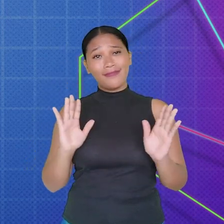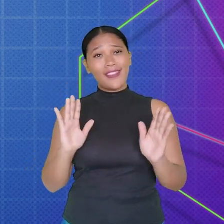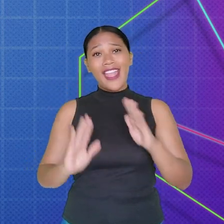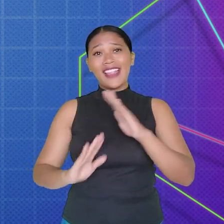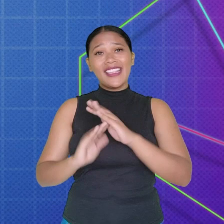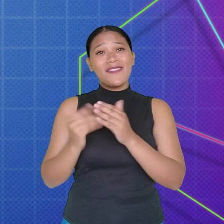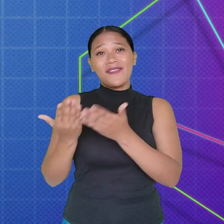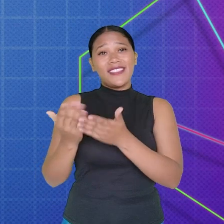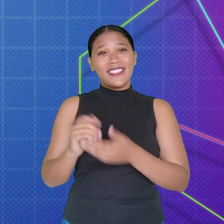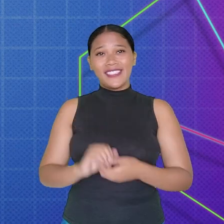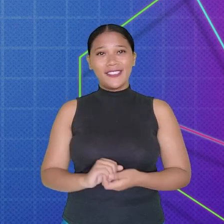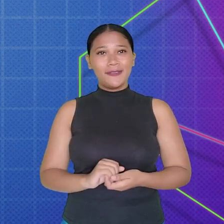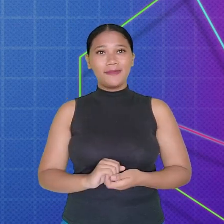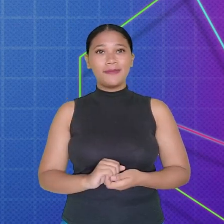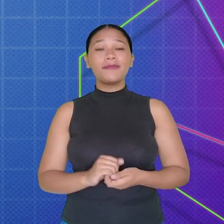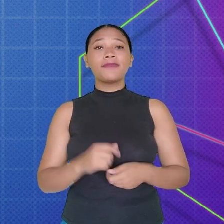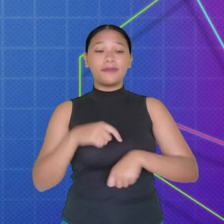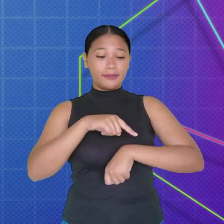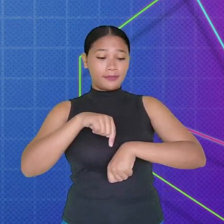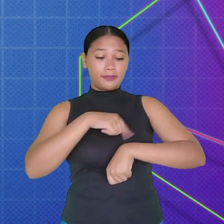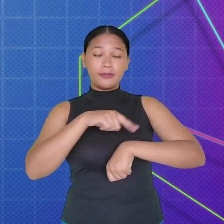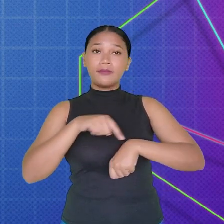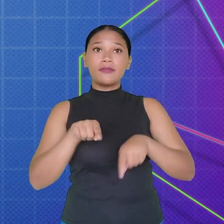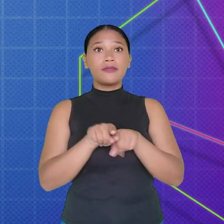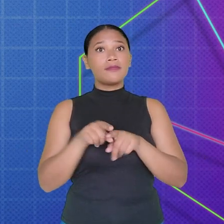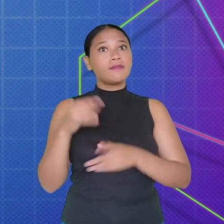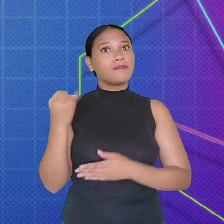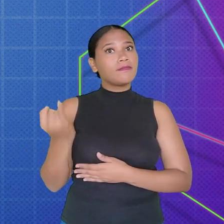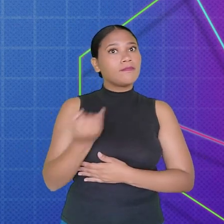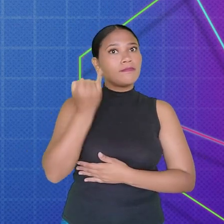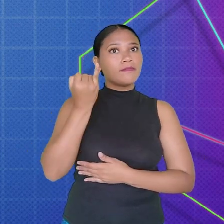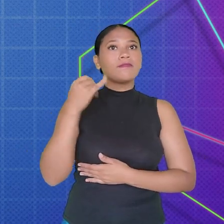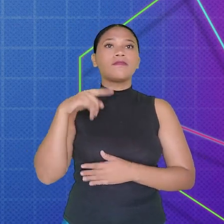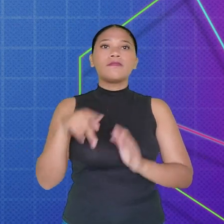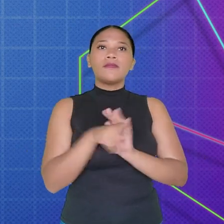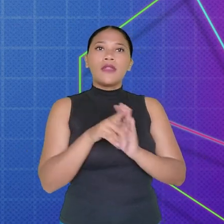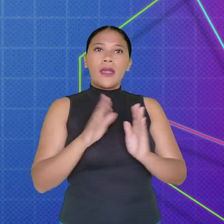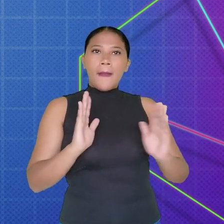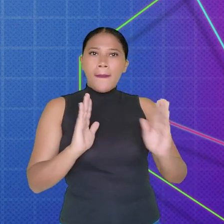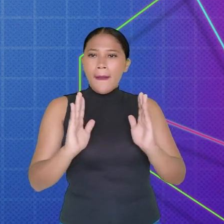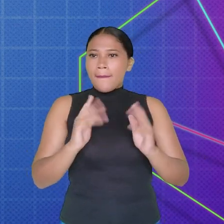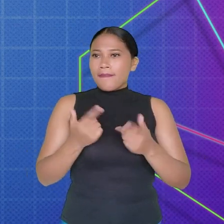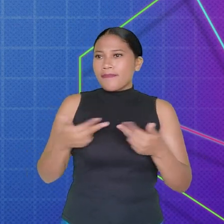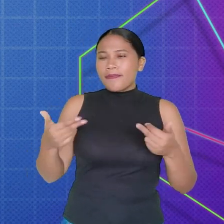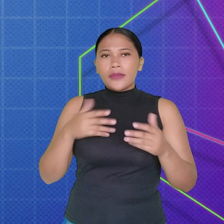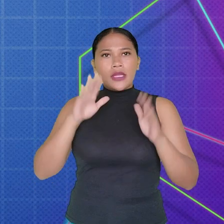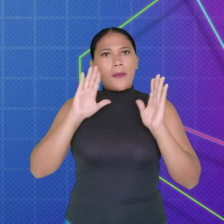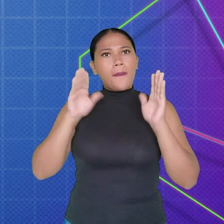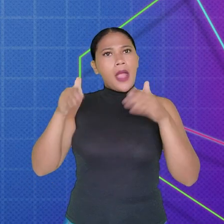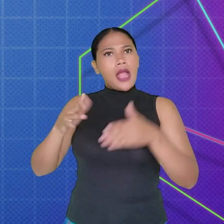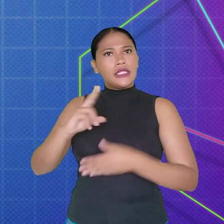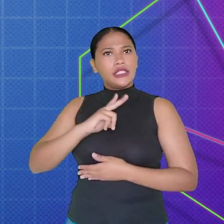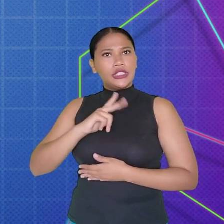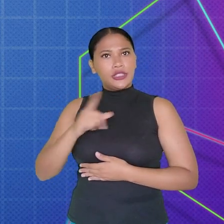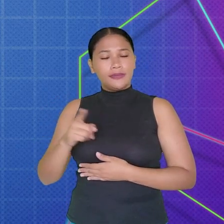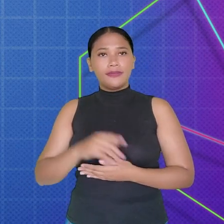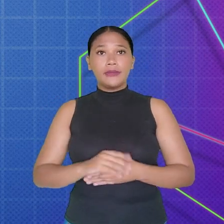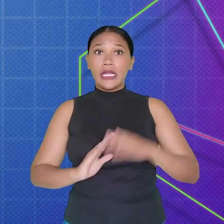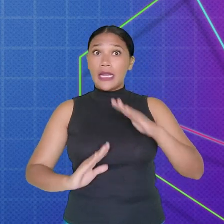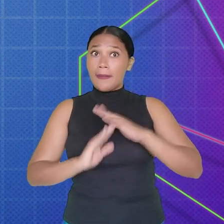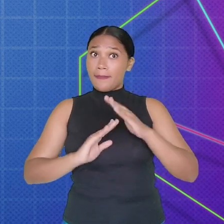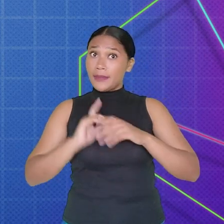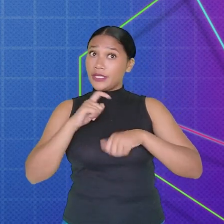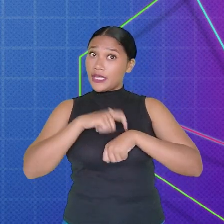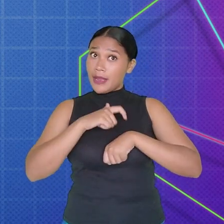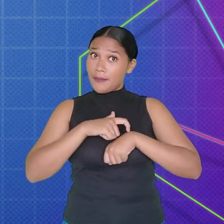O temporizador é uma ferramenta muito útil no Construct para criar mecânicas de jogabilidade personalizadas em jogos. Limites